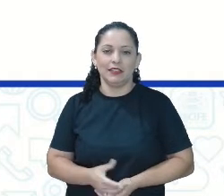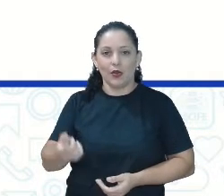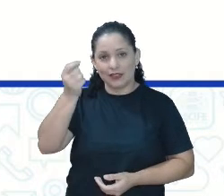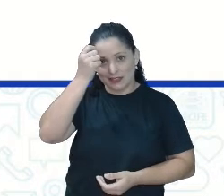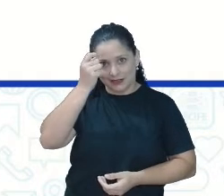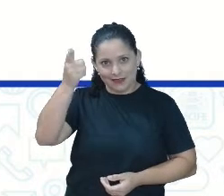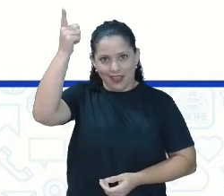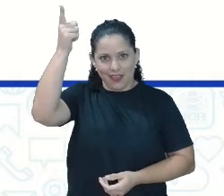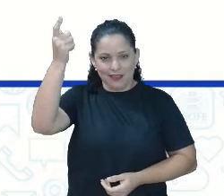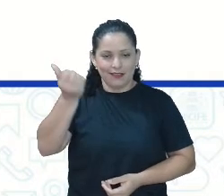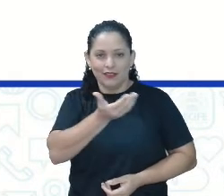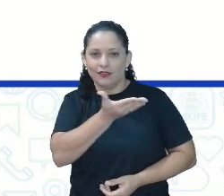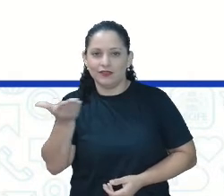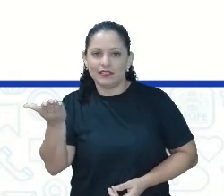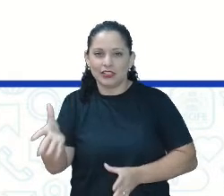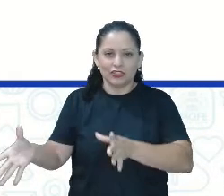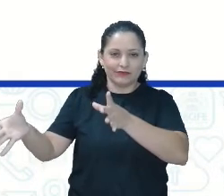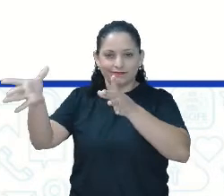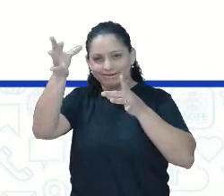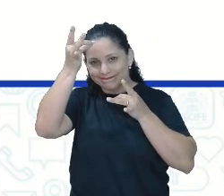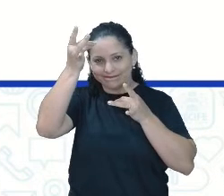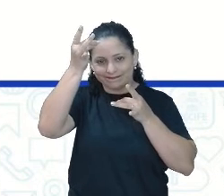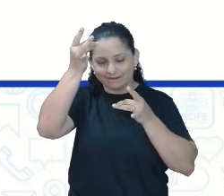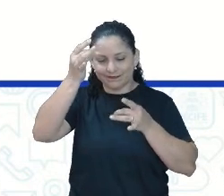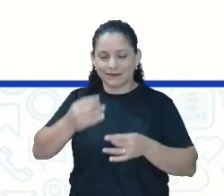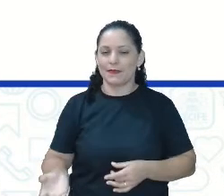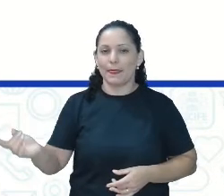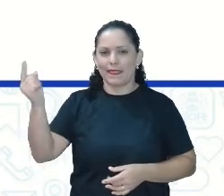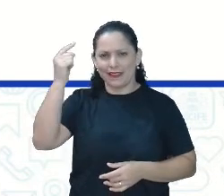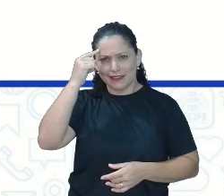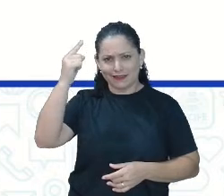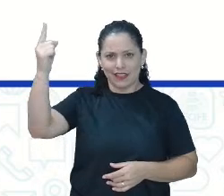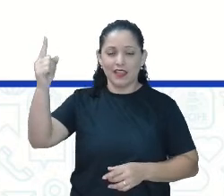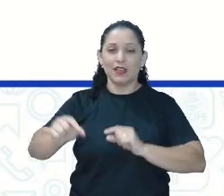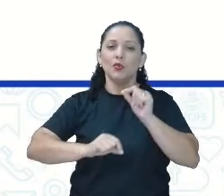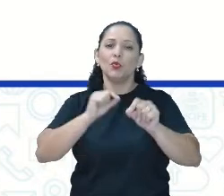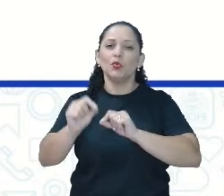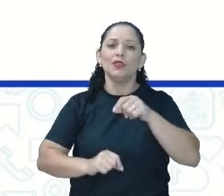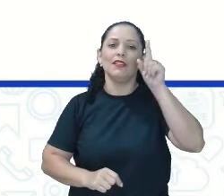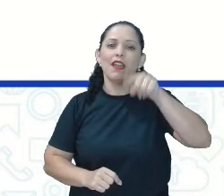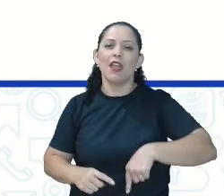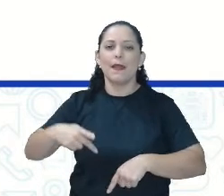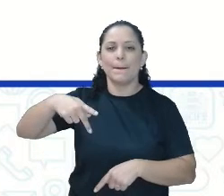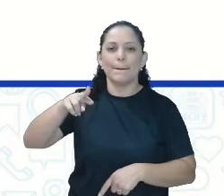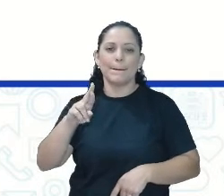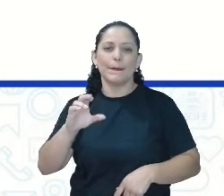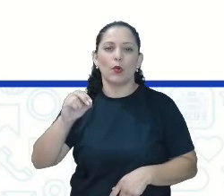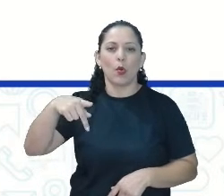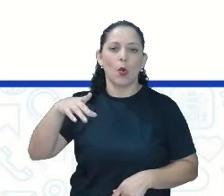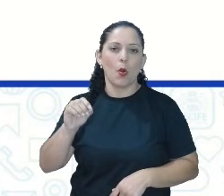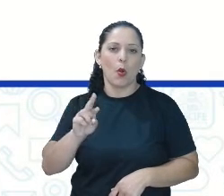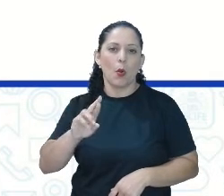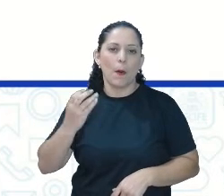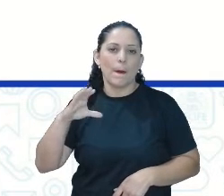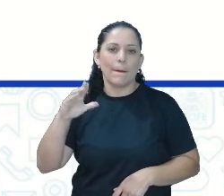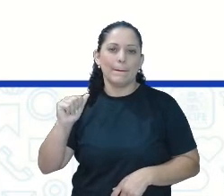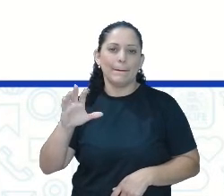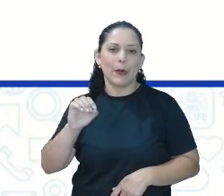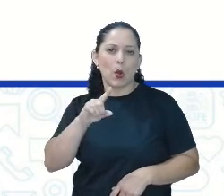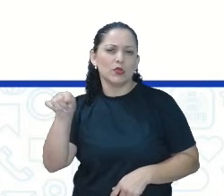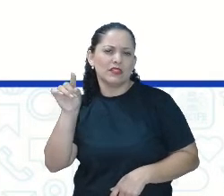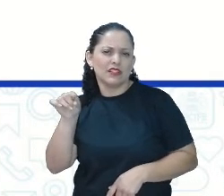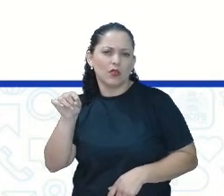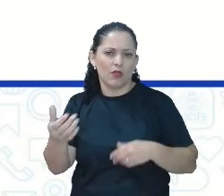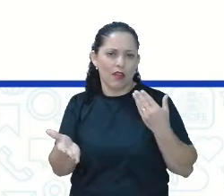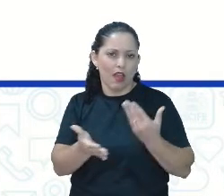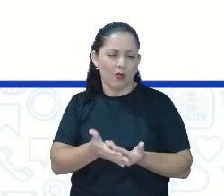essa ideia aí que eu quero que você tenha em relação à ideia de proporção, tá? Então, você pode notar que, como eu já falei em